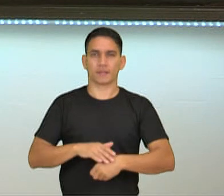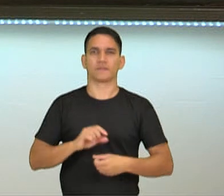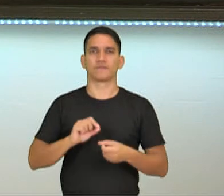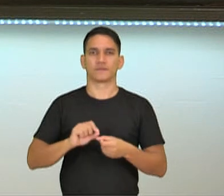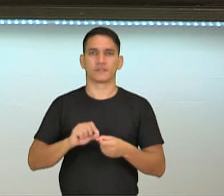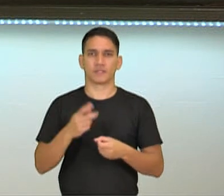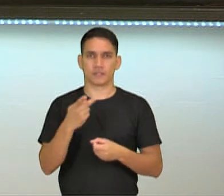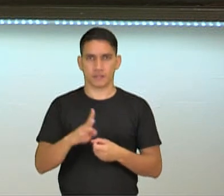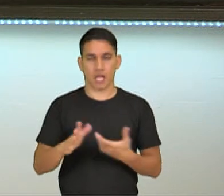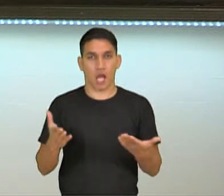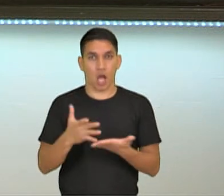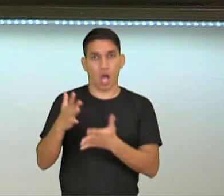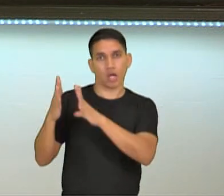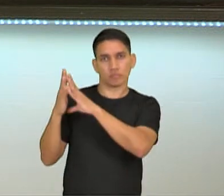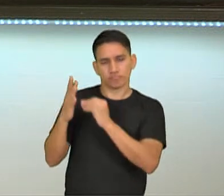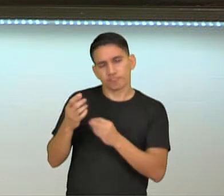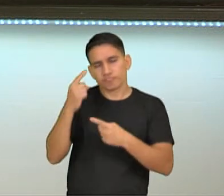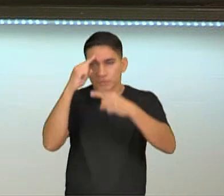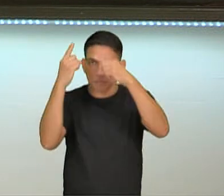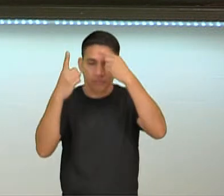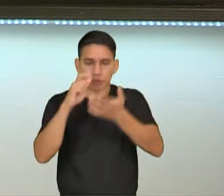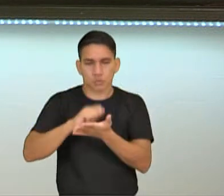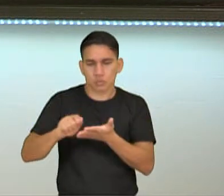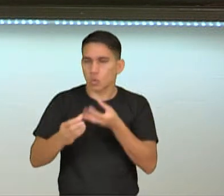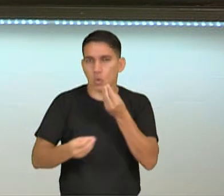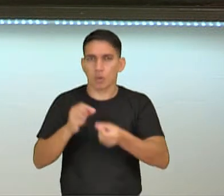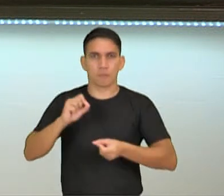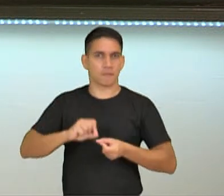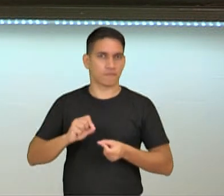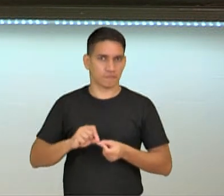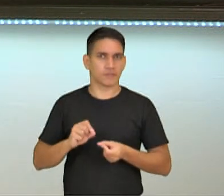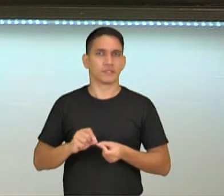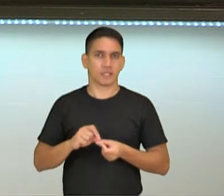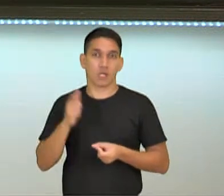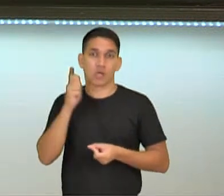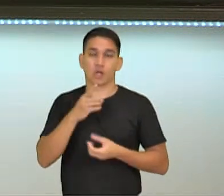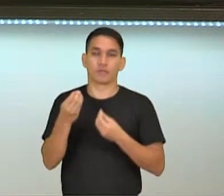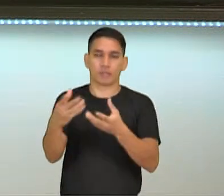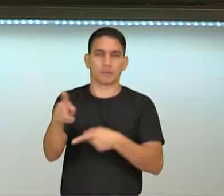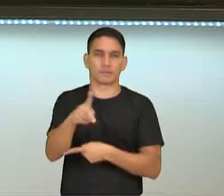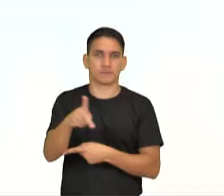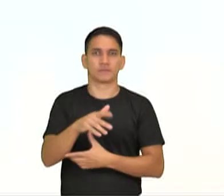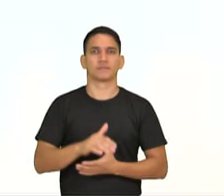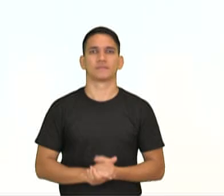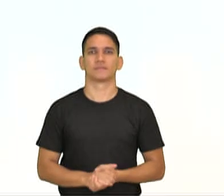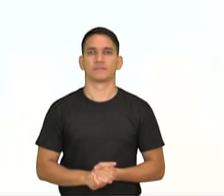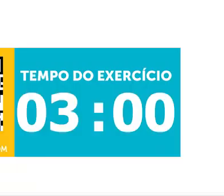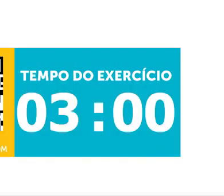então, anotarem algumas ideias aí de como vocês farão para que chegue ao professor.